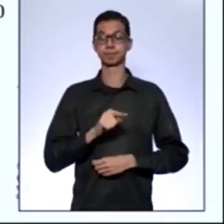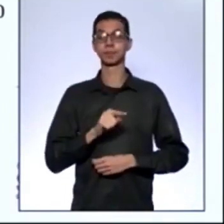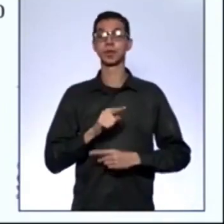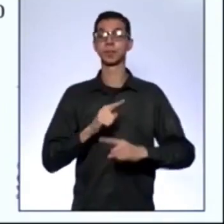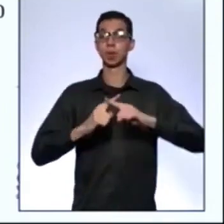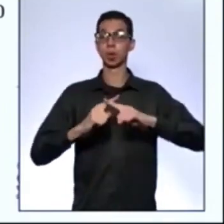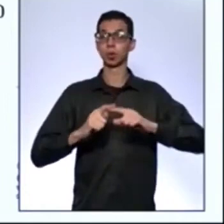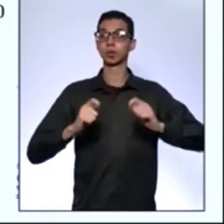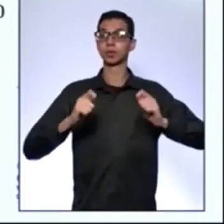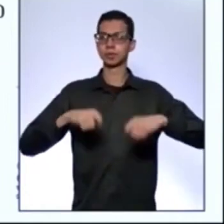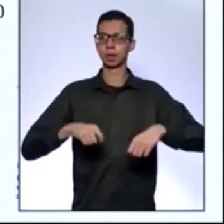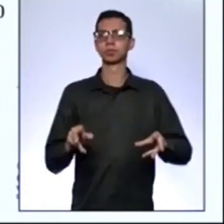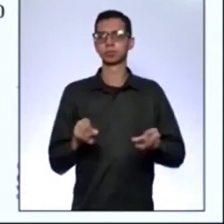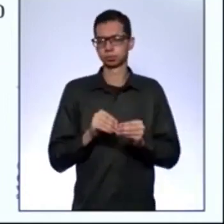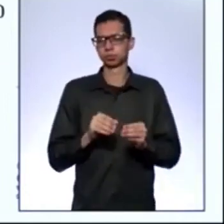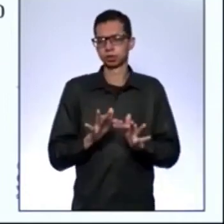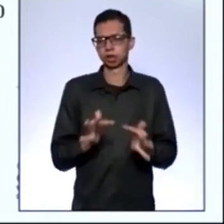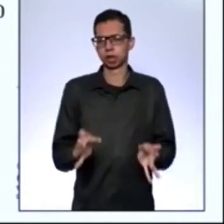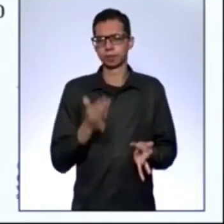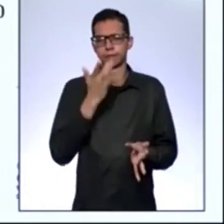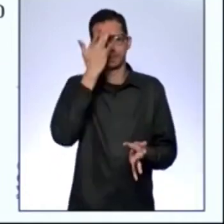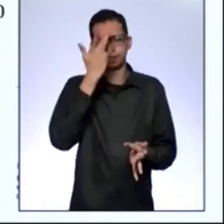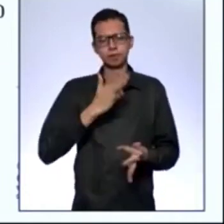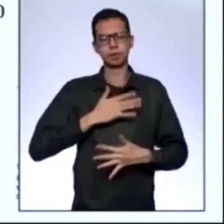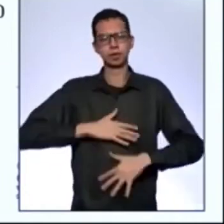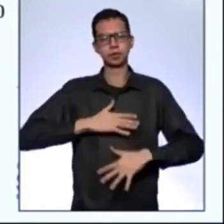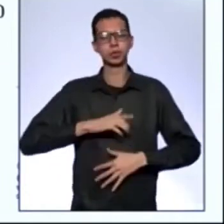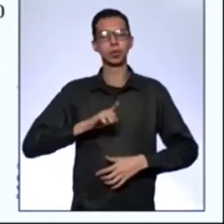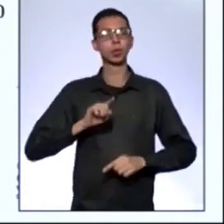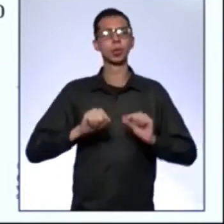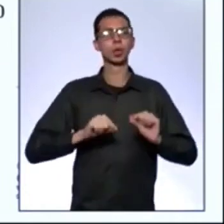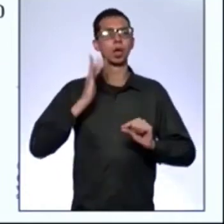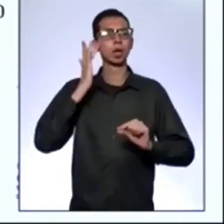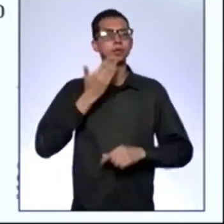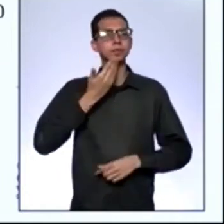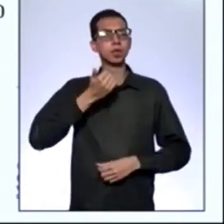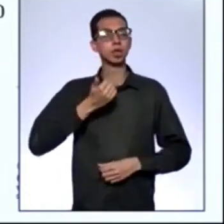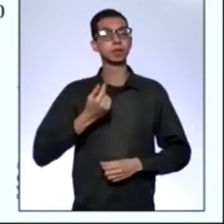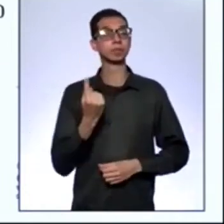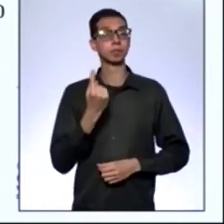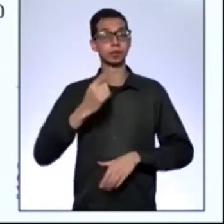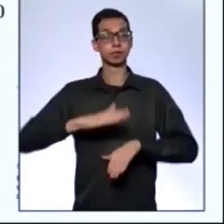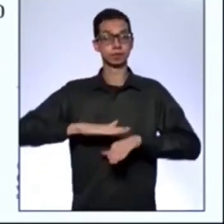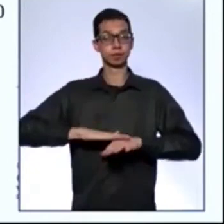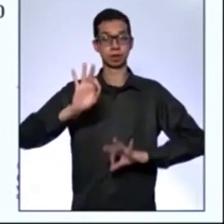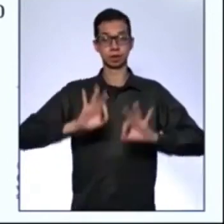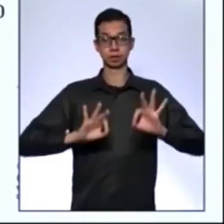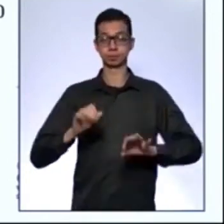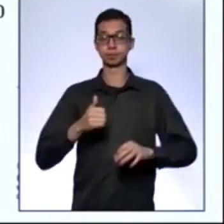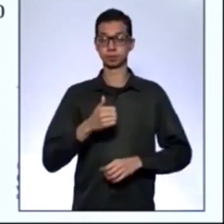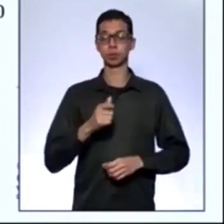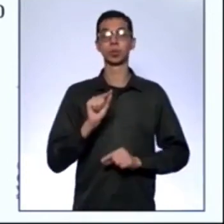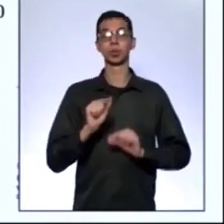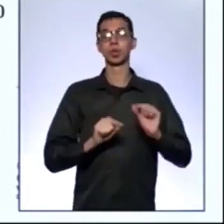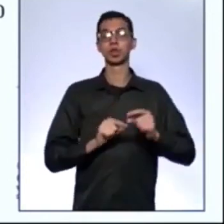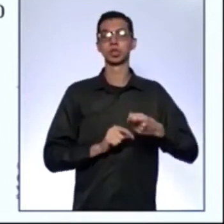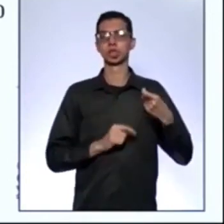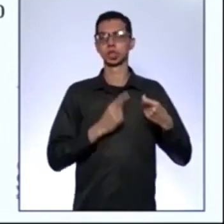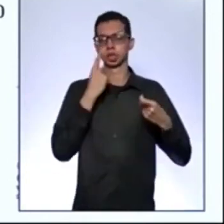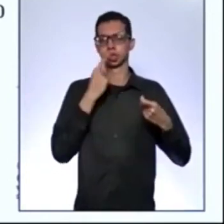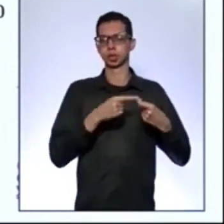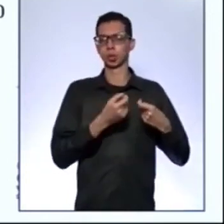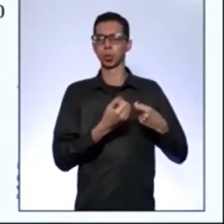também devagarzinho o que você sentir segurança e fazer primeiro Tá bom mais bonitinho que o x vai dar